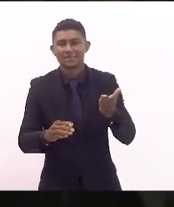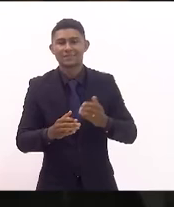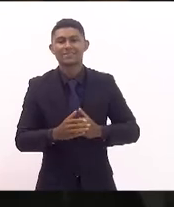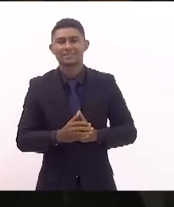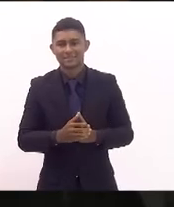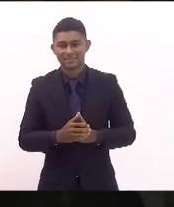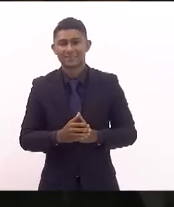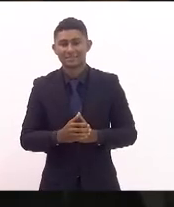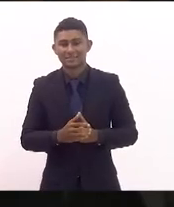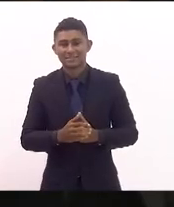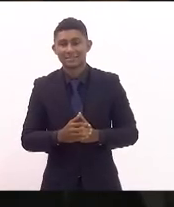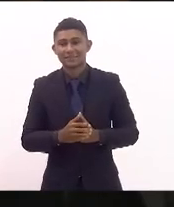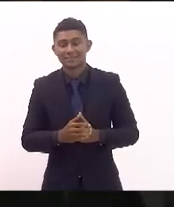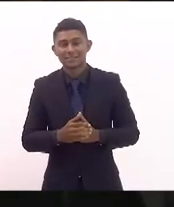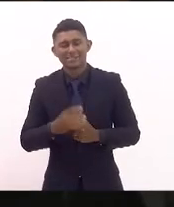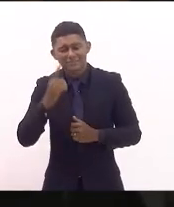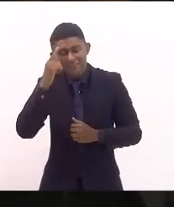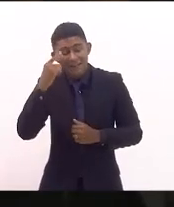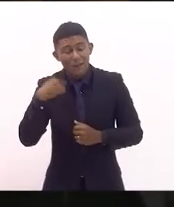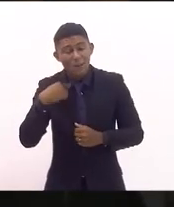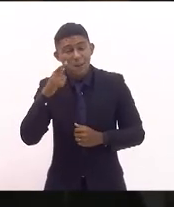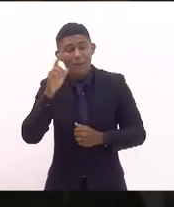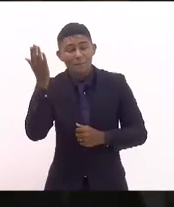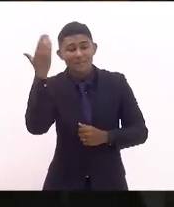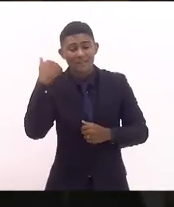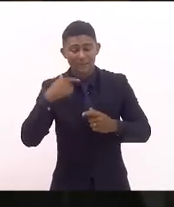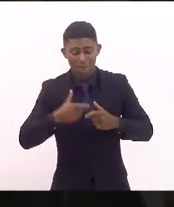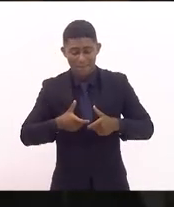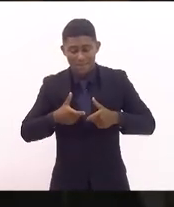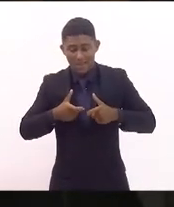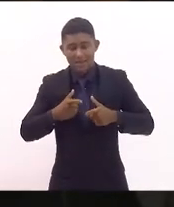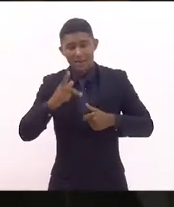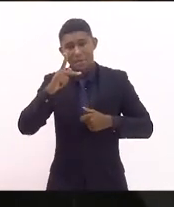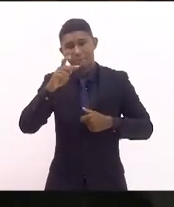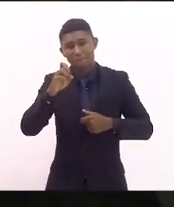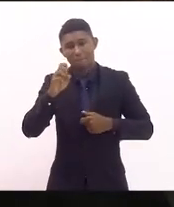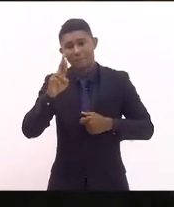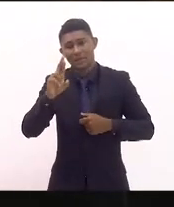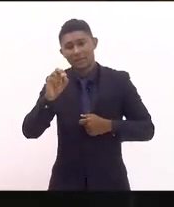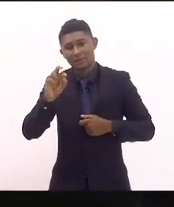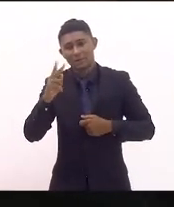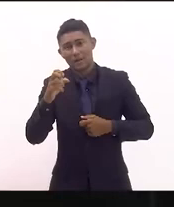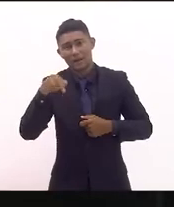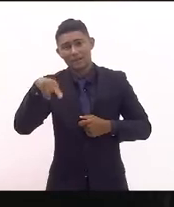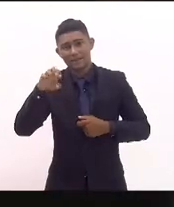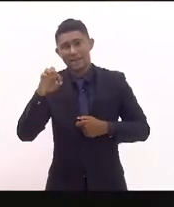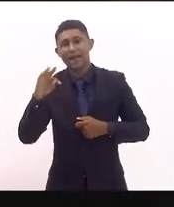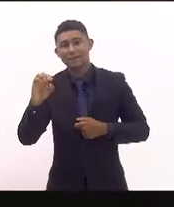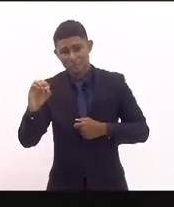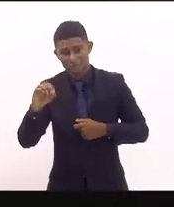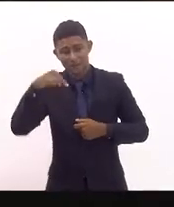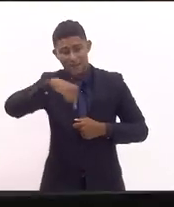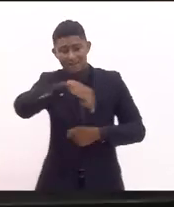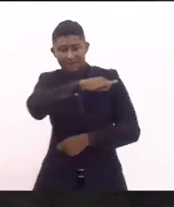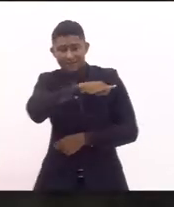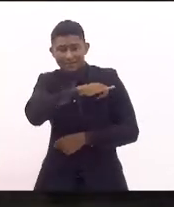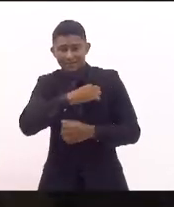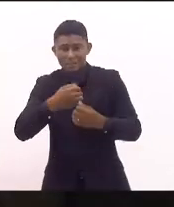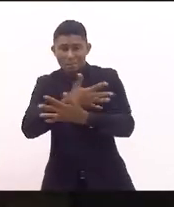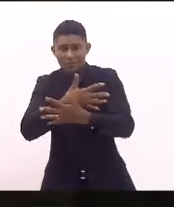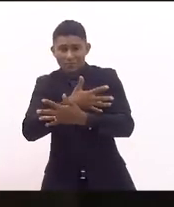quando ganhei o conjunto de medalhas Pedro Ernesto, a maior honraria do nosso município.